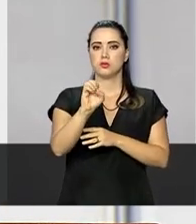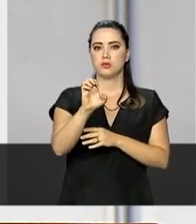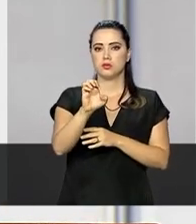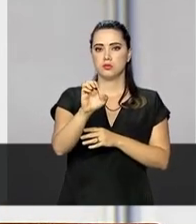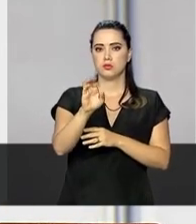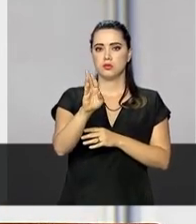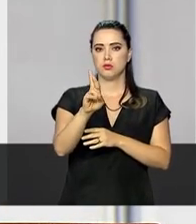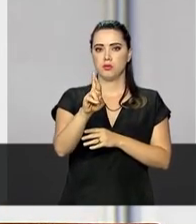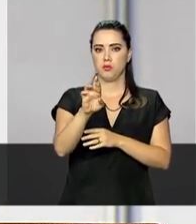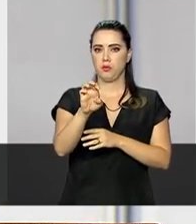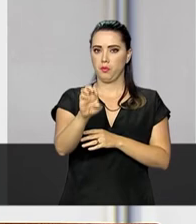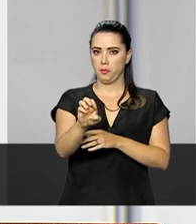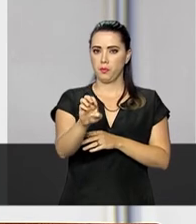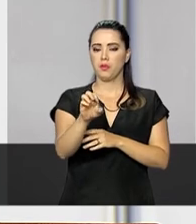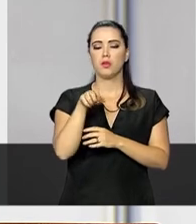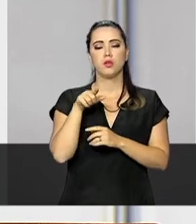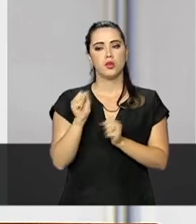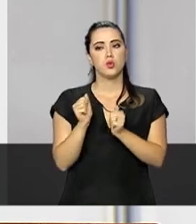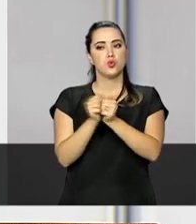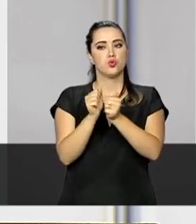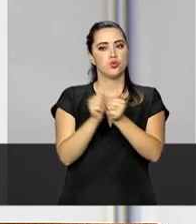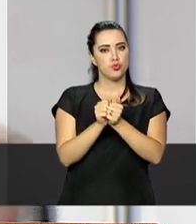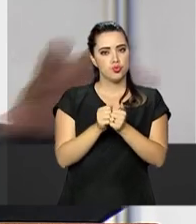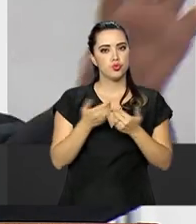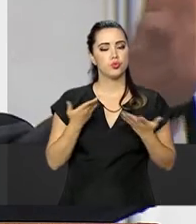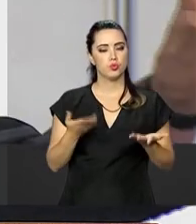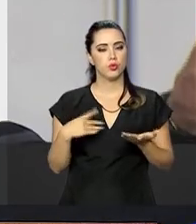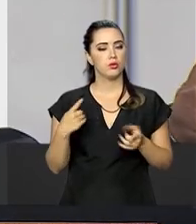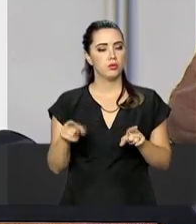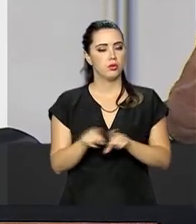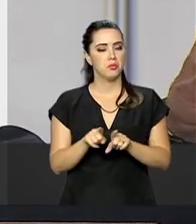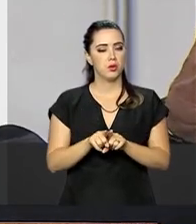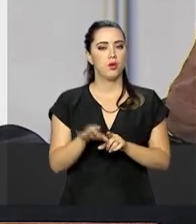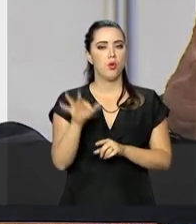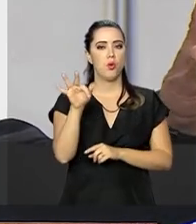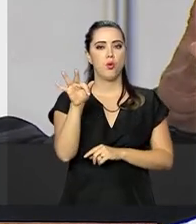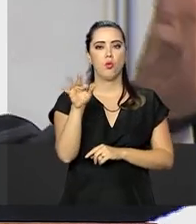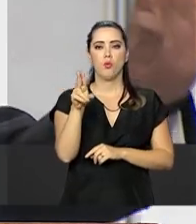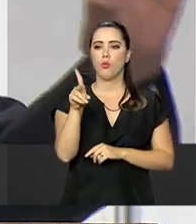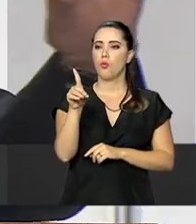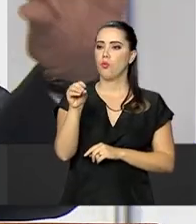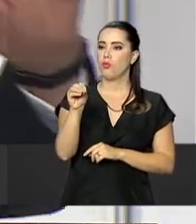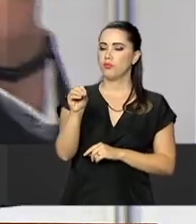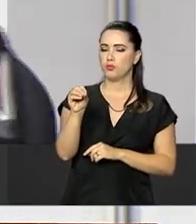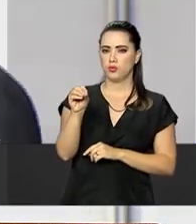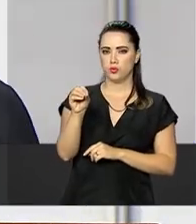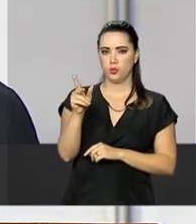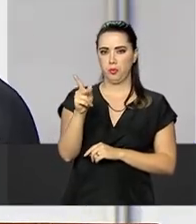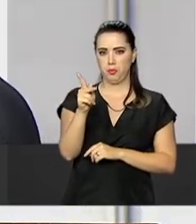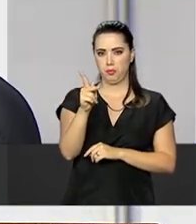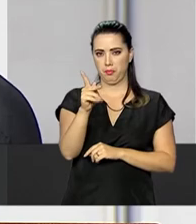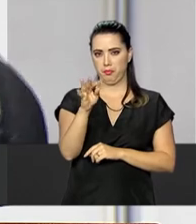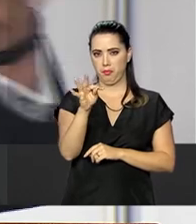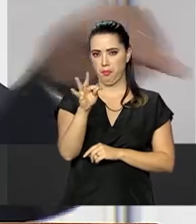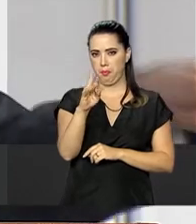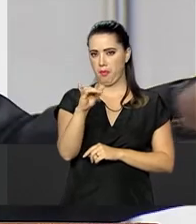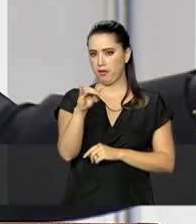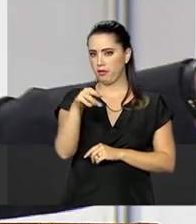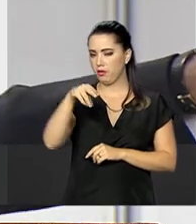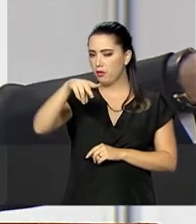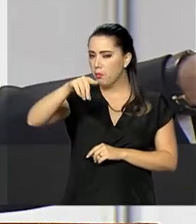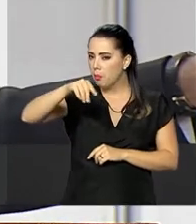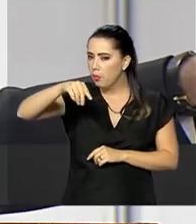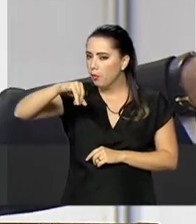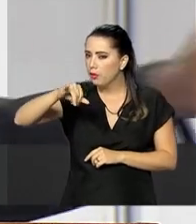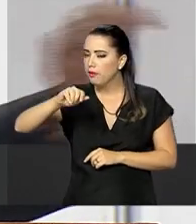nós portamos sebrae também está participando mas também os fundos patrimoniais cada um talvez com um objetivo específico tanto que